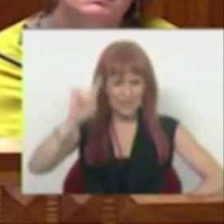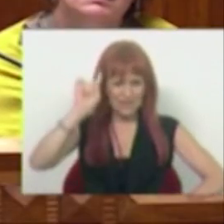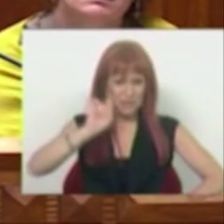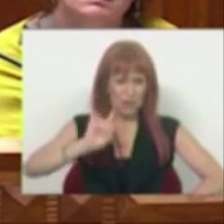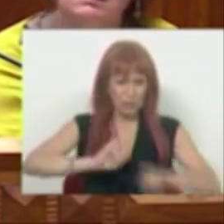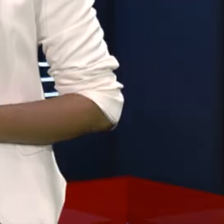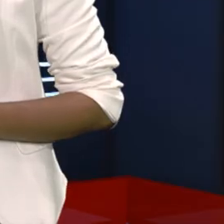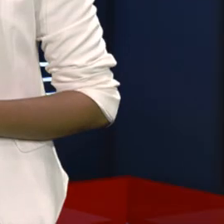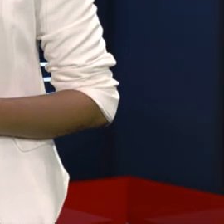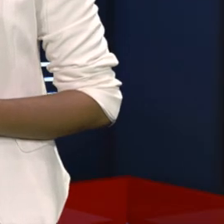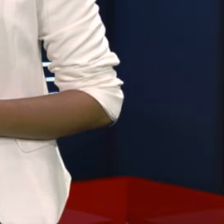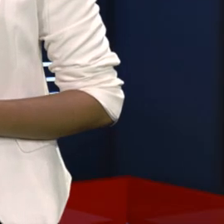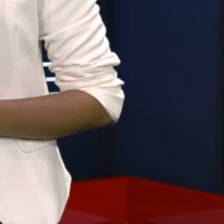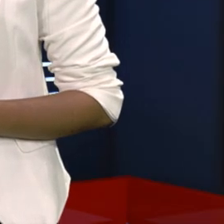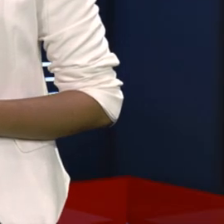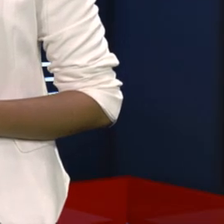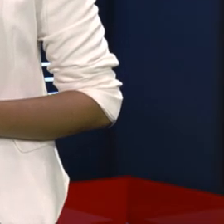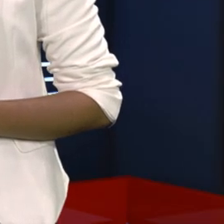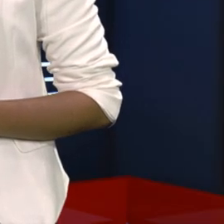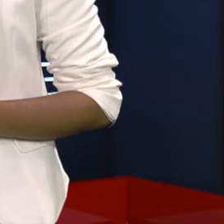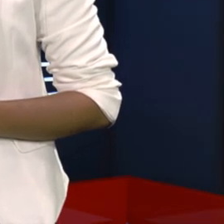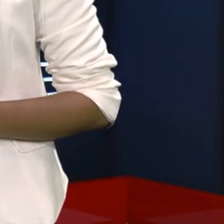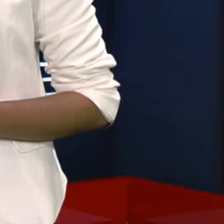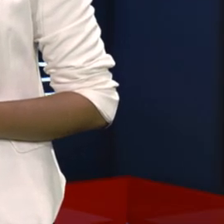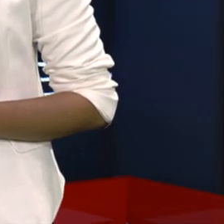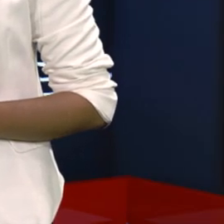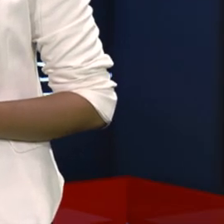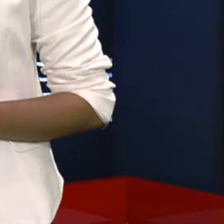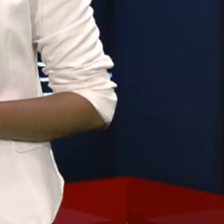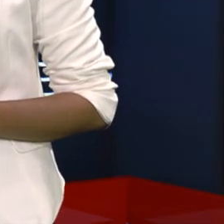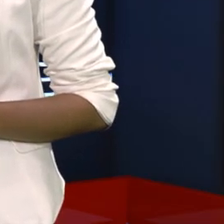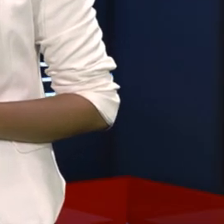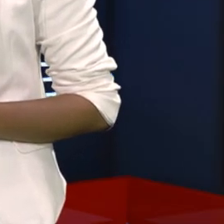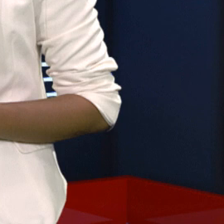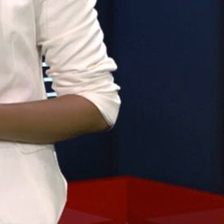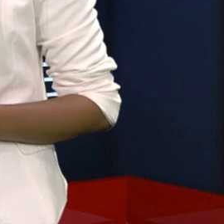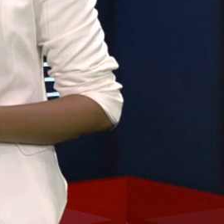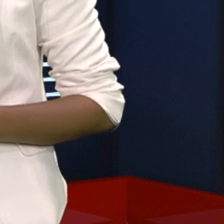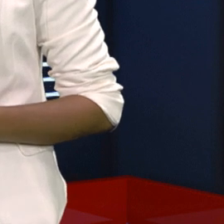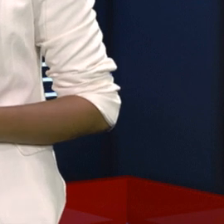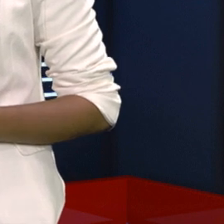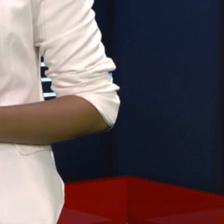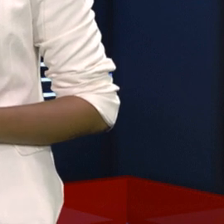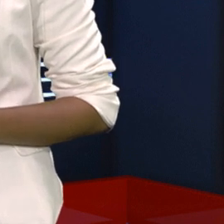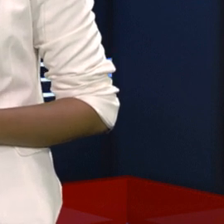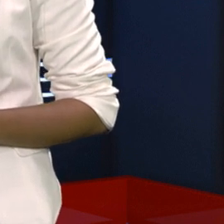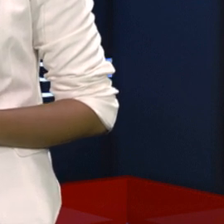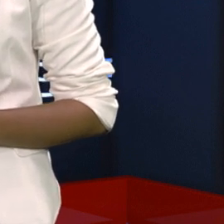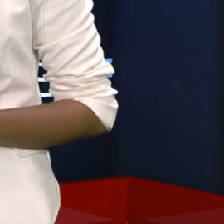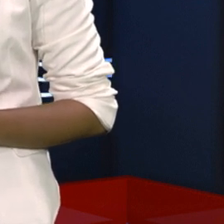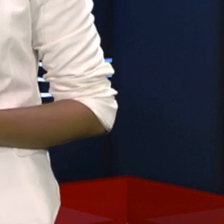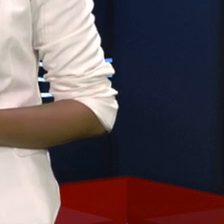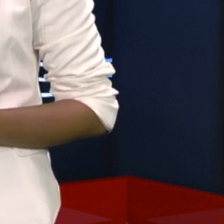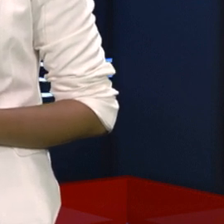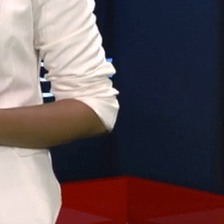deputada sabe. Muito obrigado. O Ministro da Cultura de Portugal considerou que o Governo responde com soluções gradualistas aos problemas